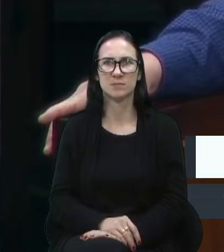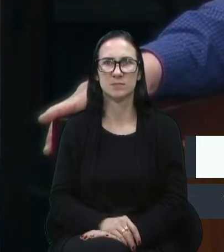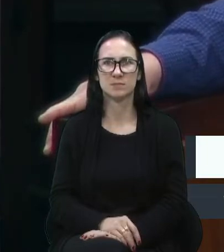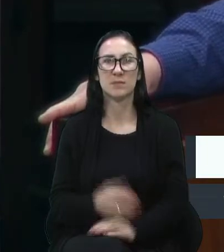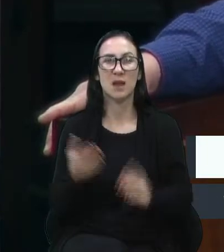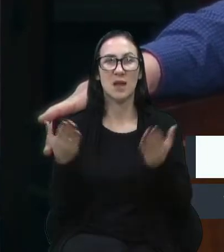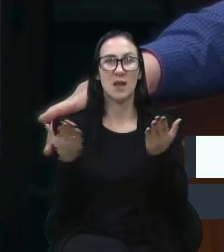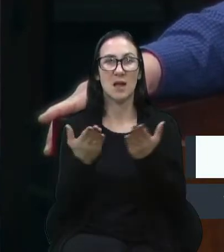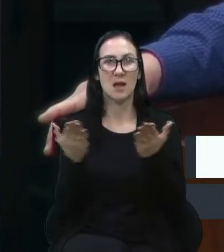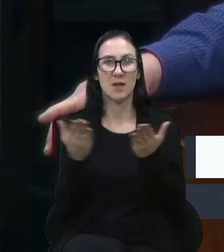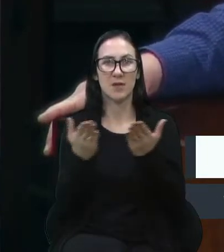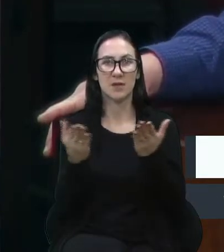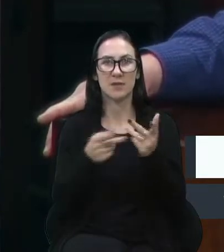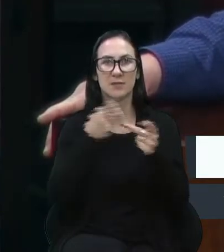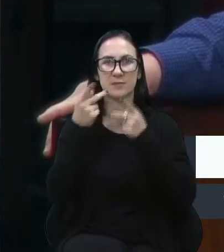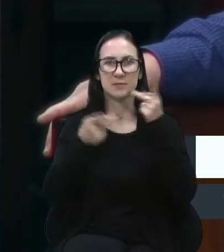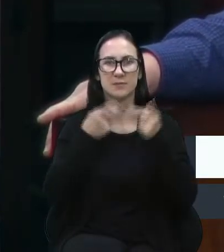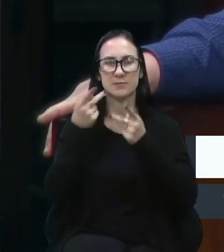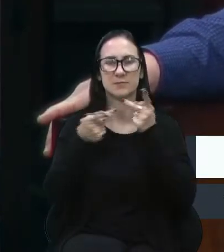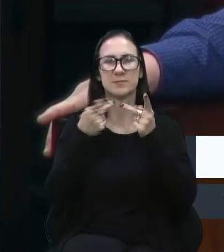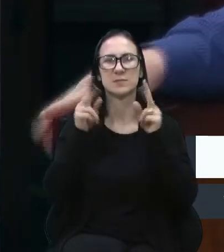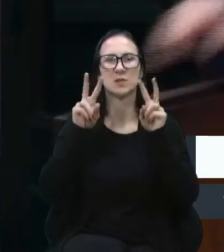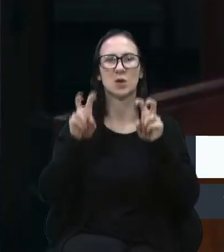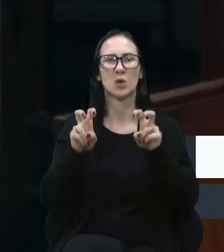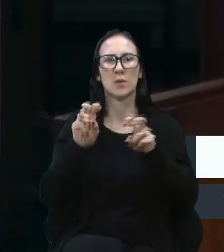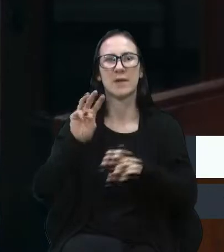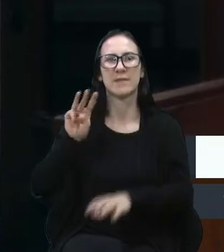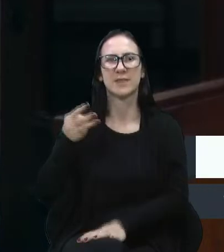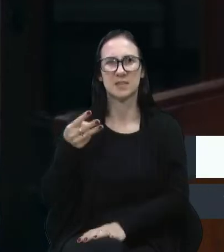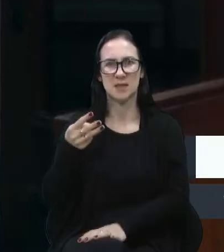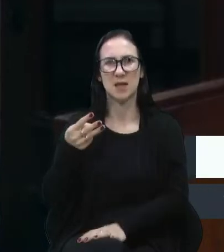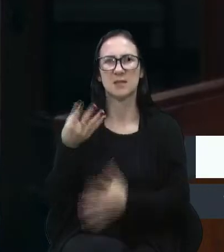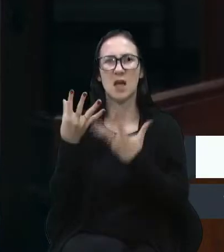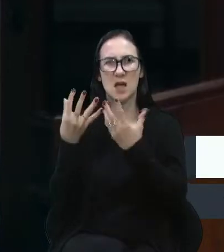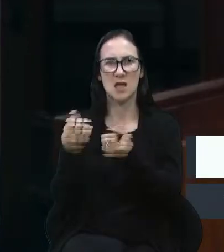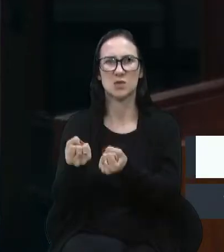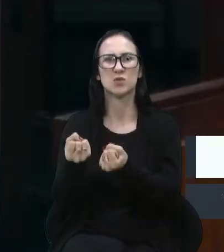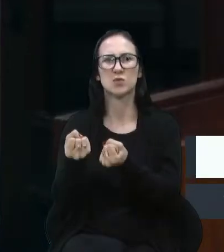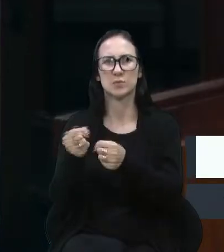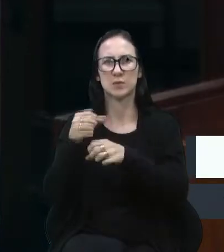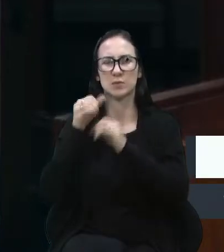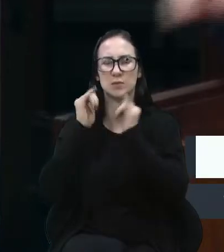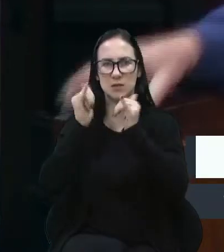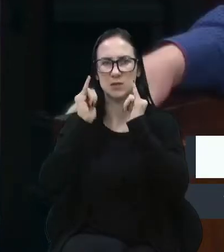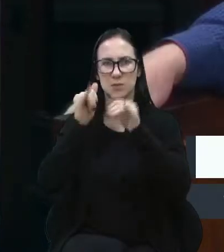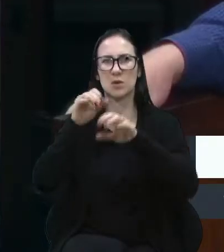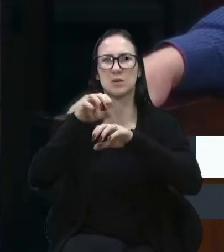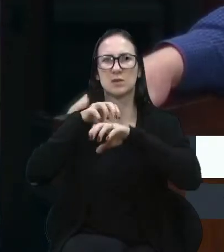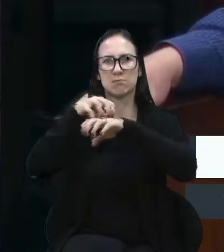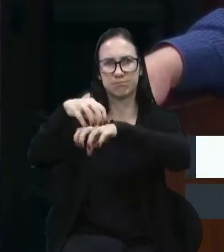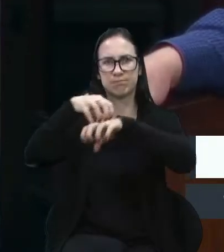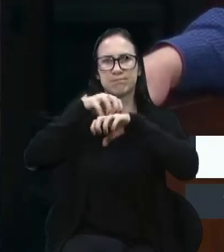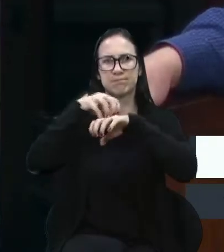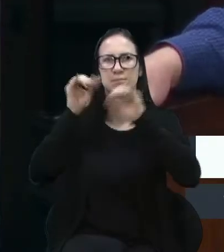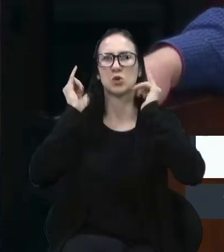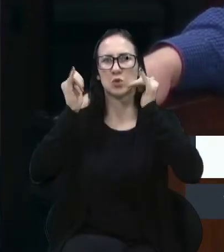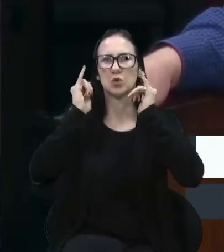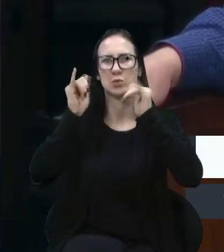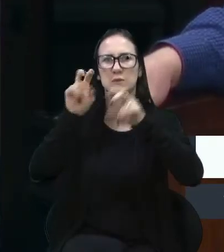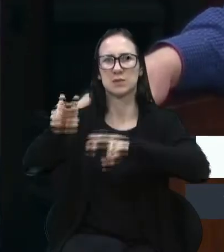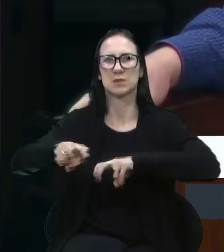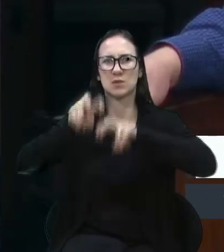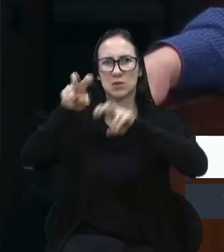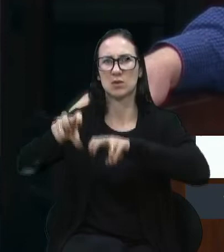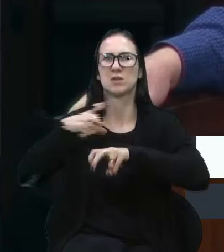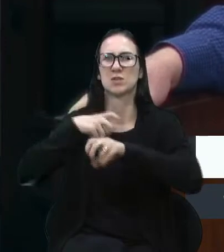uma referência ao nosso interior, a Visate, que assumiu o transporte coletivo no interior. Após muitos anos que as empresas que